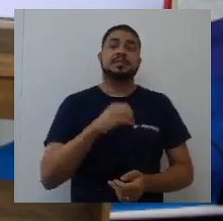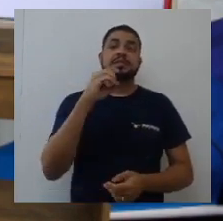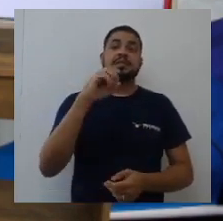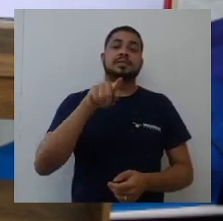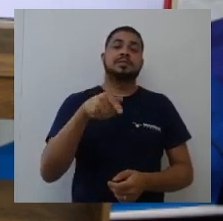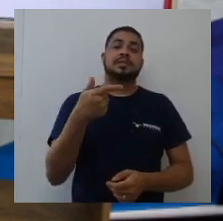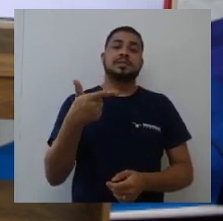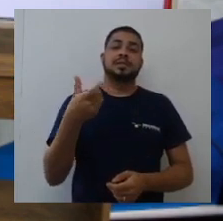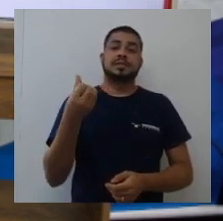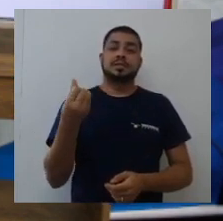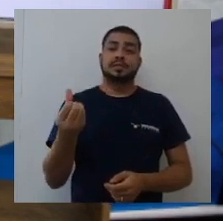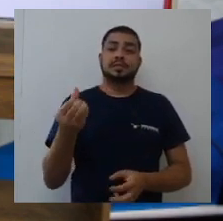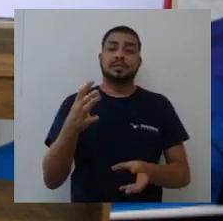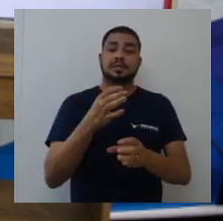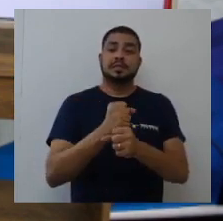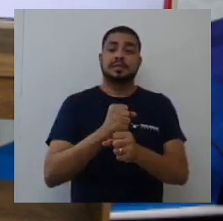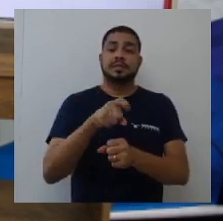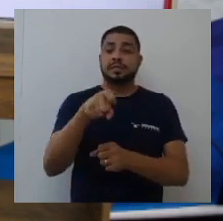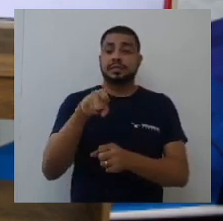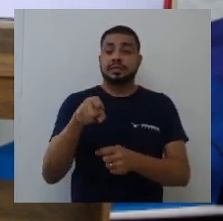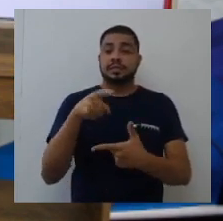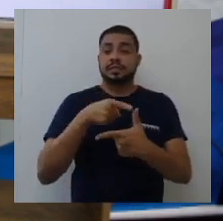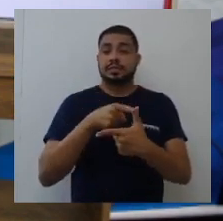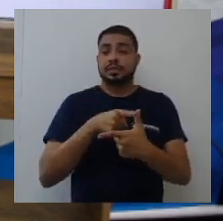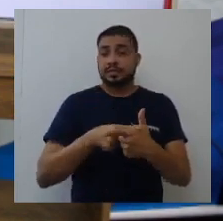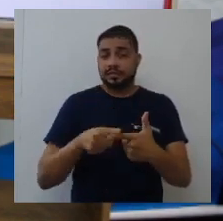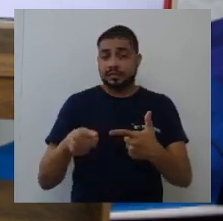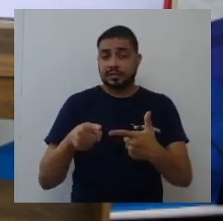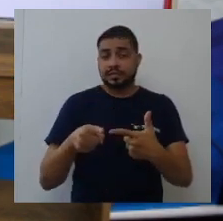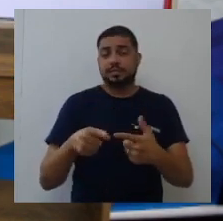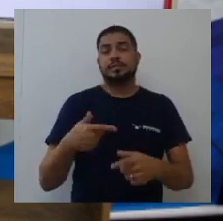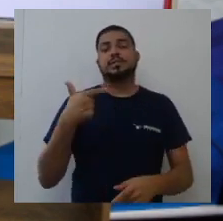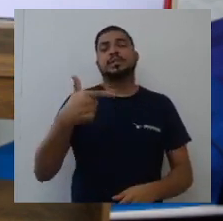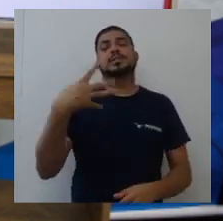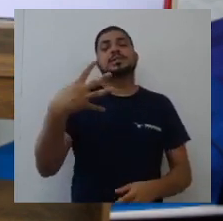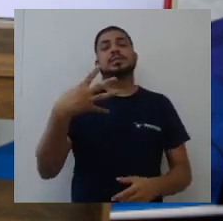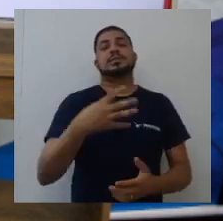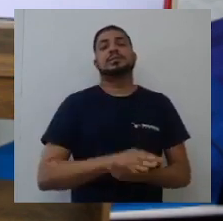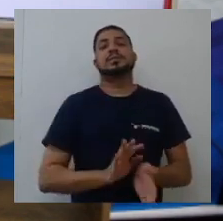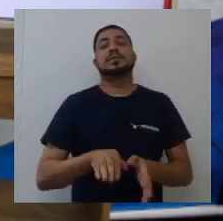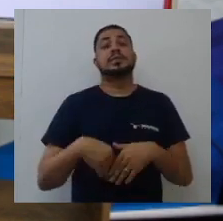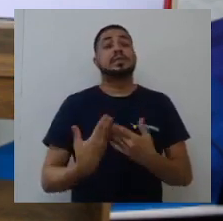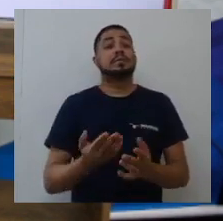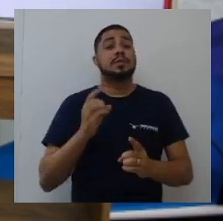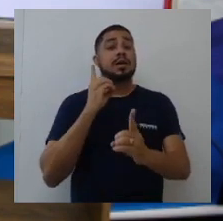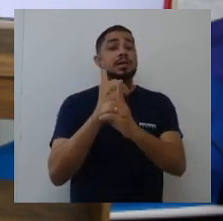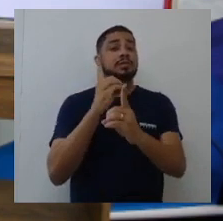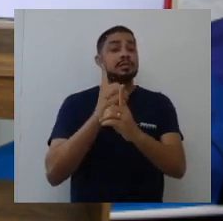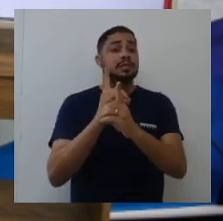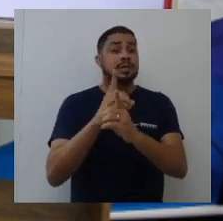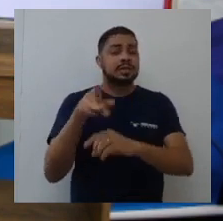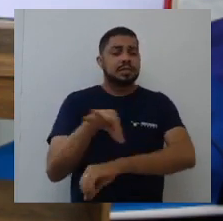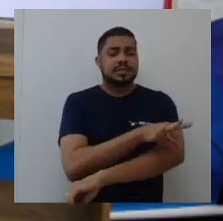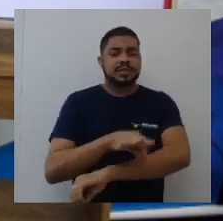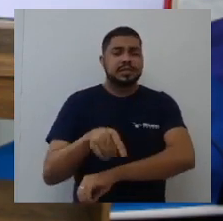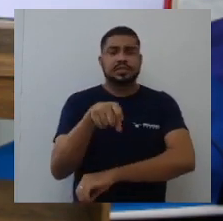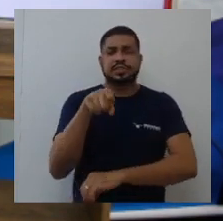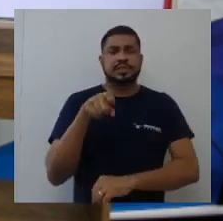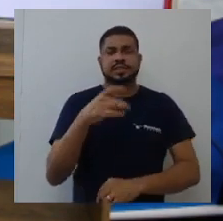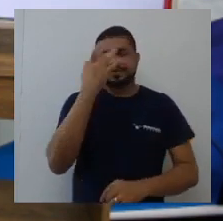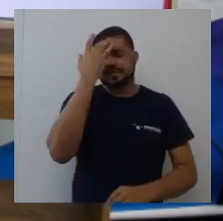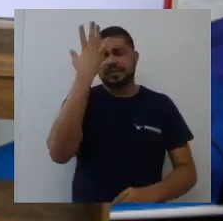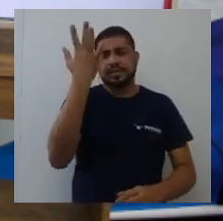0,26 é igual a x dividido por 24, beleza? Então, para encontrar essa medida x, fica fácil